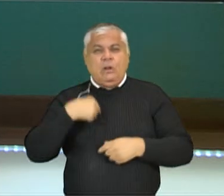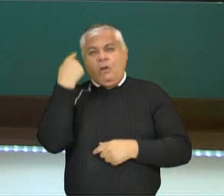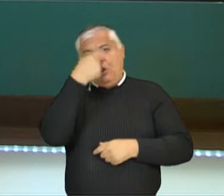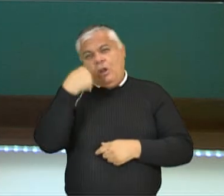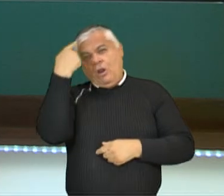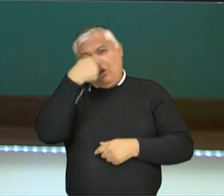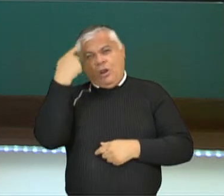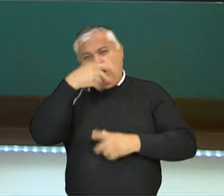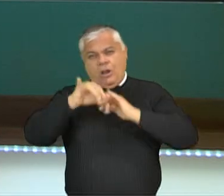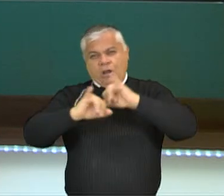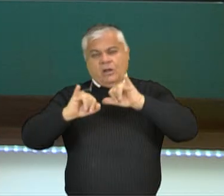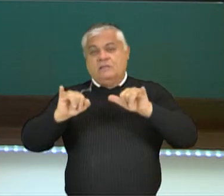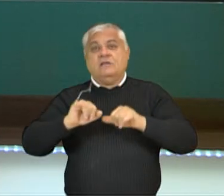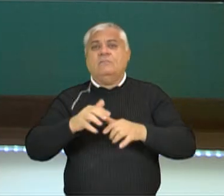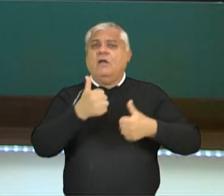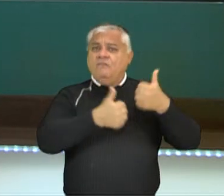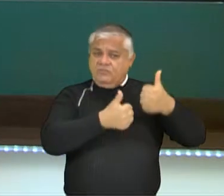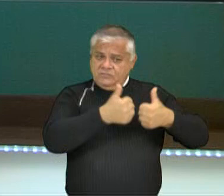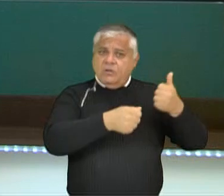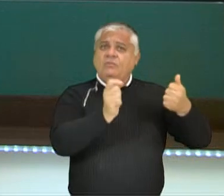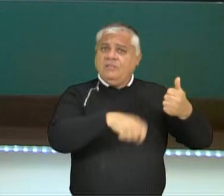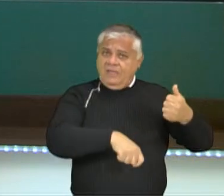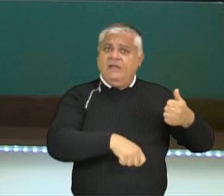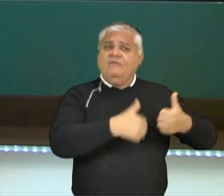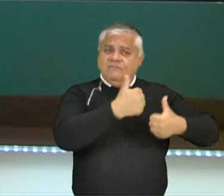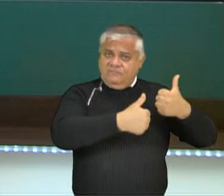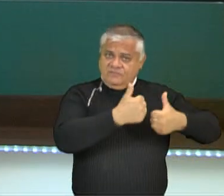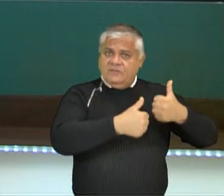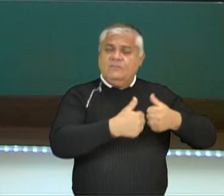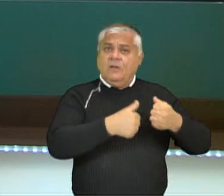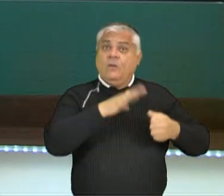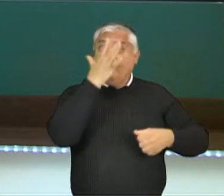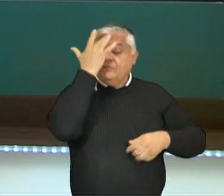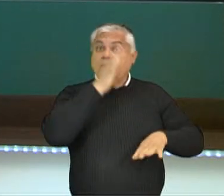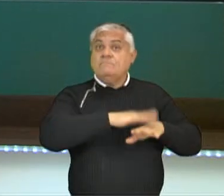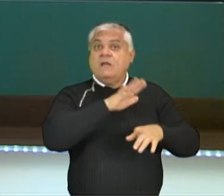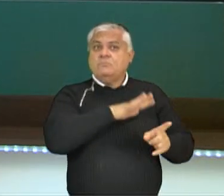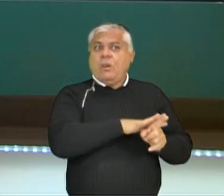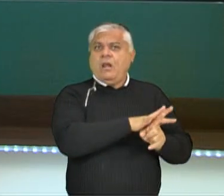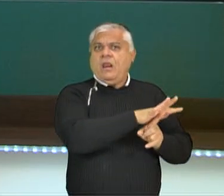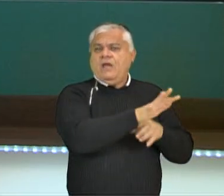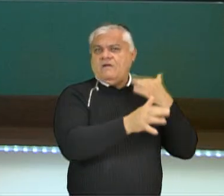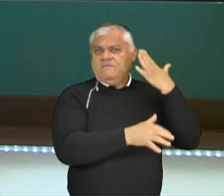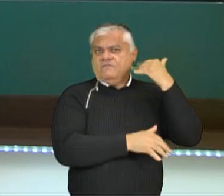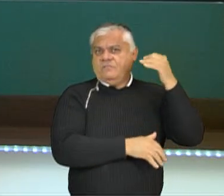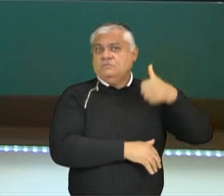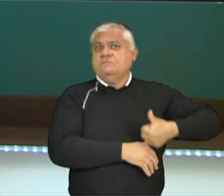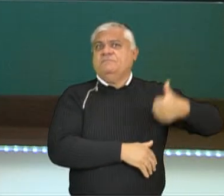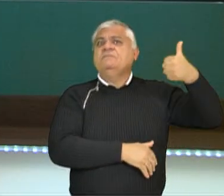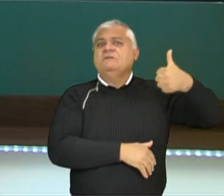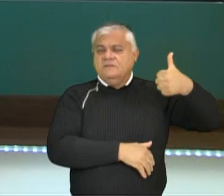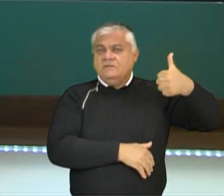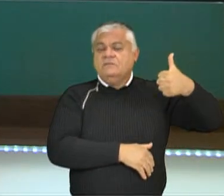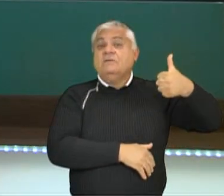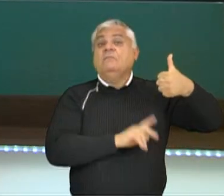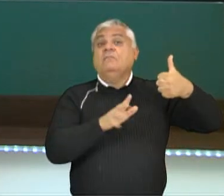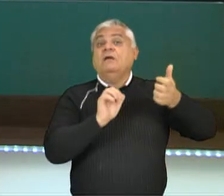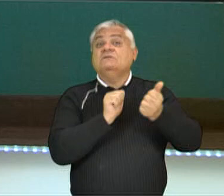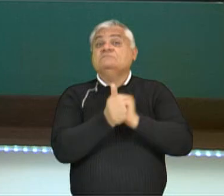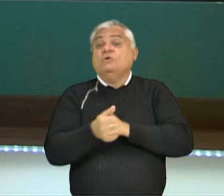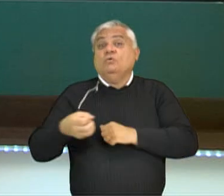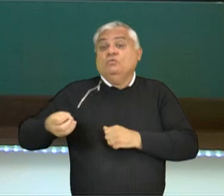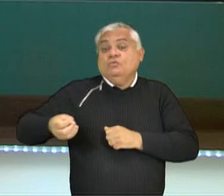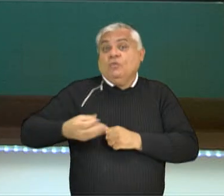jogo. Ah, professora, mas o futebol eles conseguem. É que o futebol tem uma grande popularidade já no nosso país. Mas pense em um esporte que estava entrando no